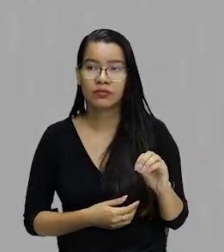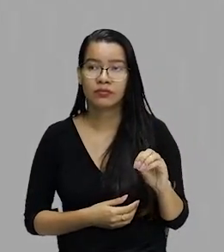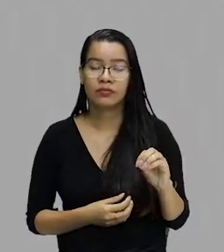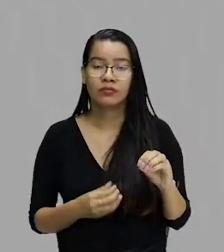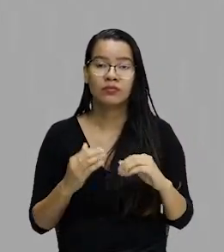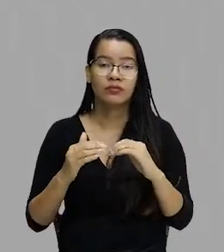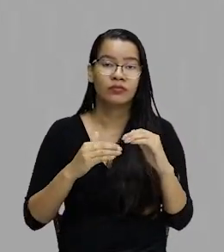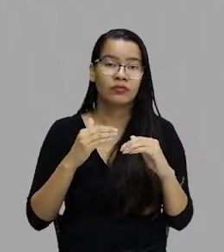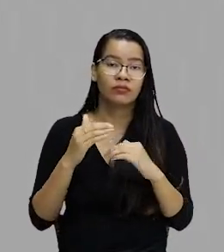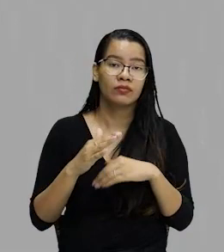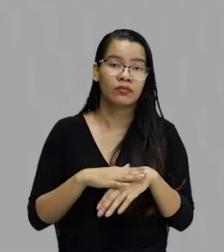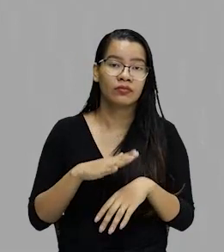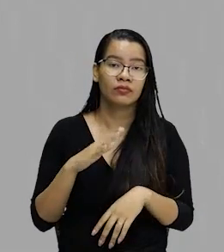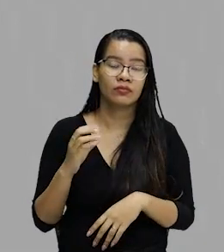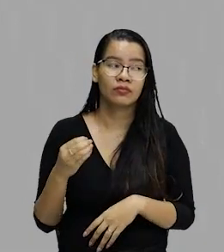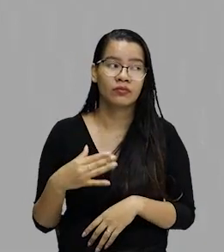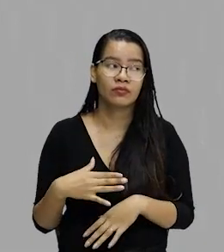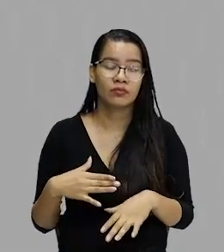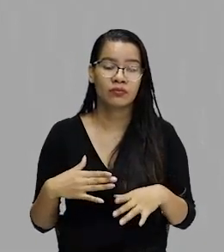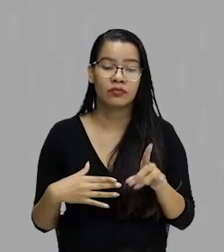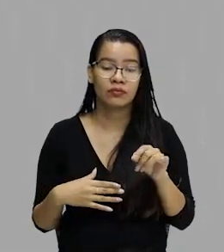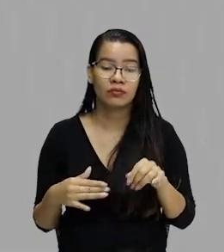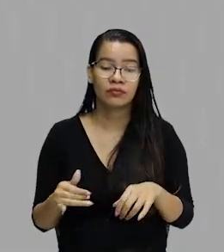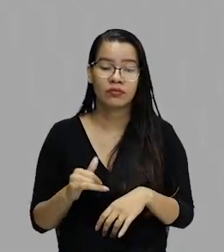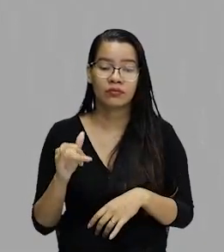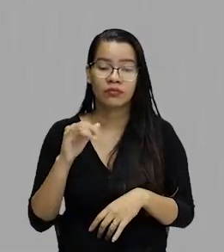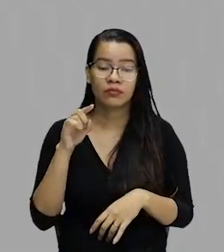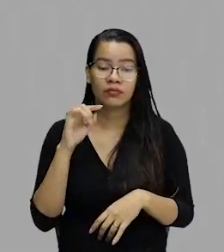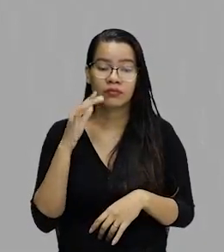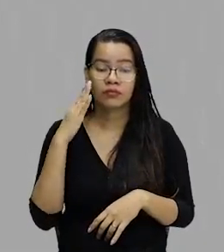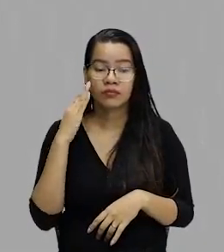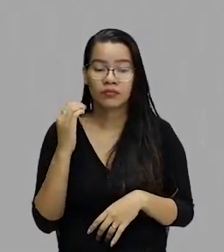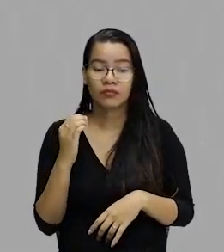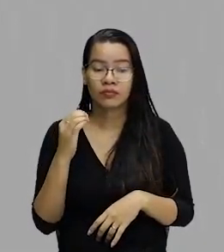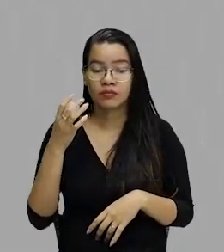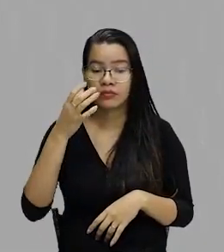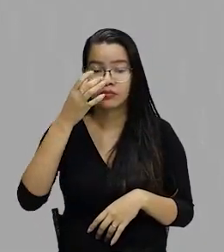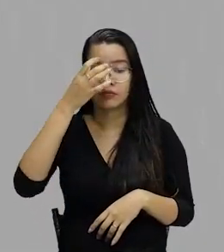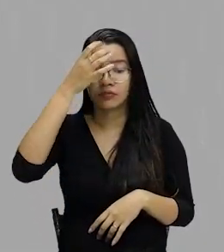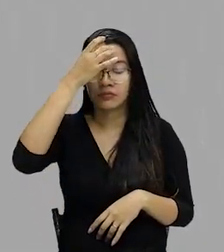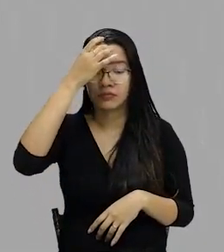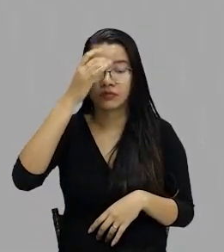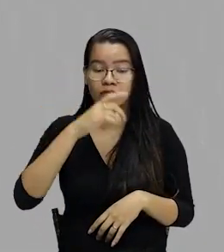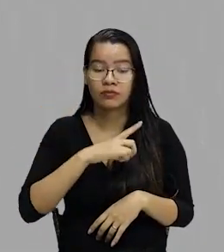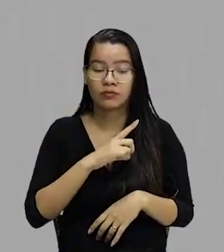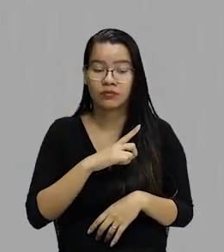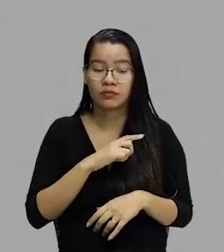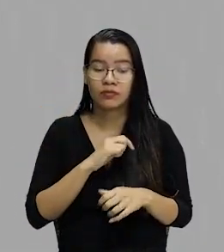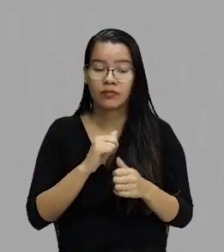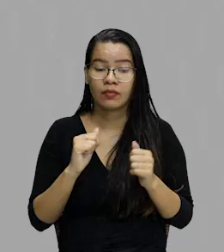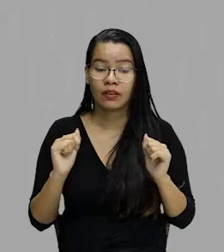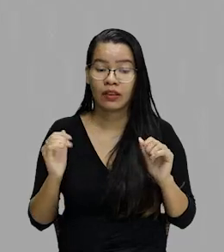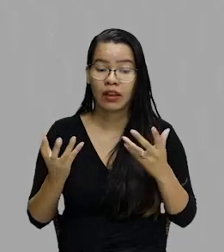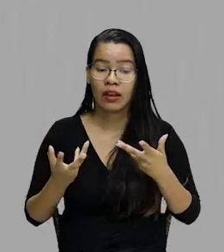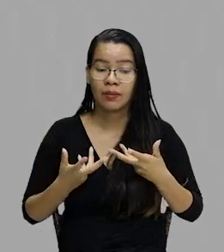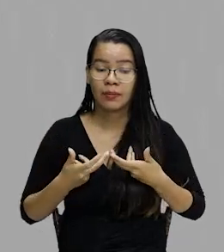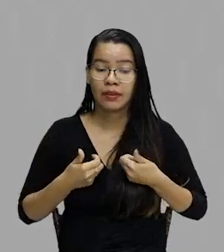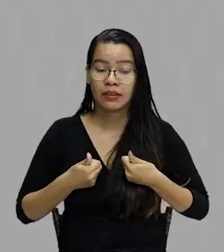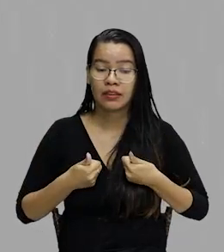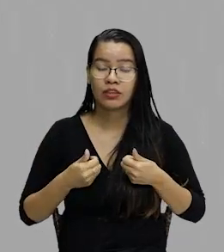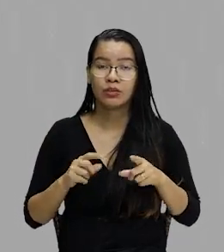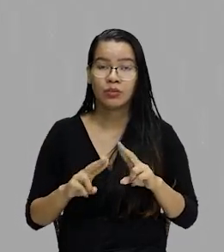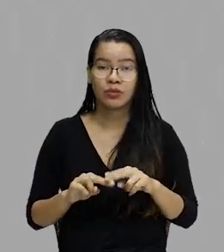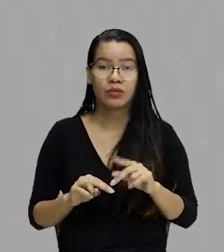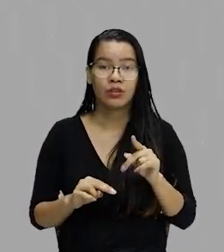novo. Então veja só, é importante que você saiba raciocinar, tenha habilidade, por isso que a prova do Enem é uma prova